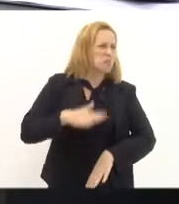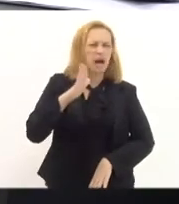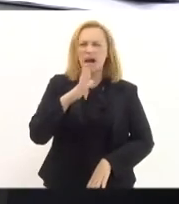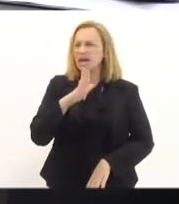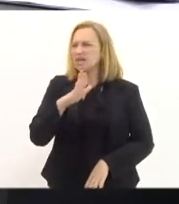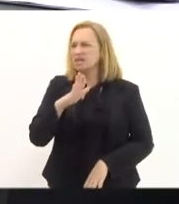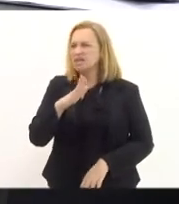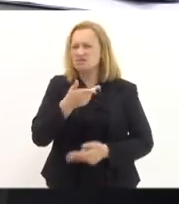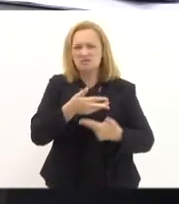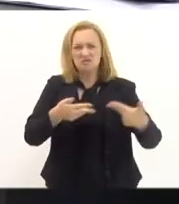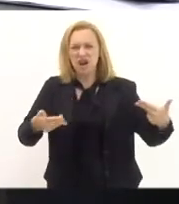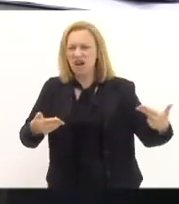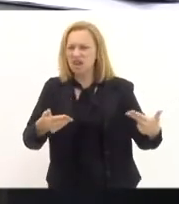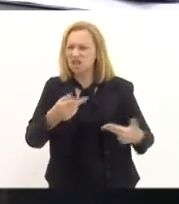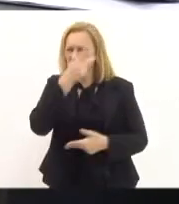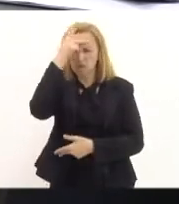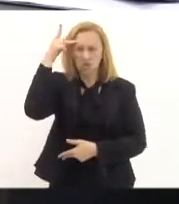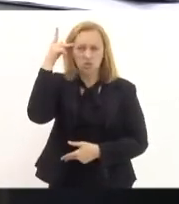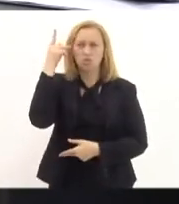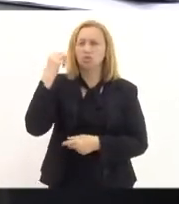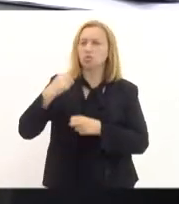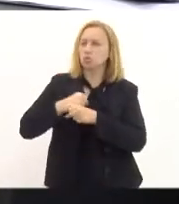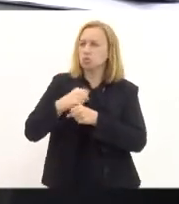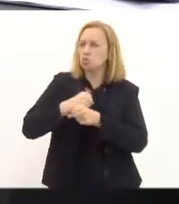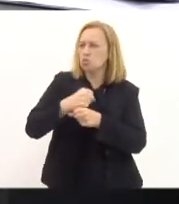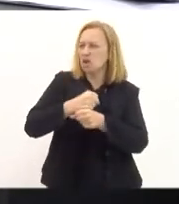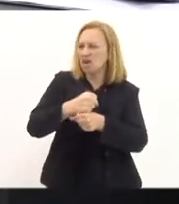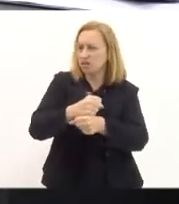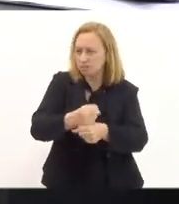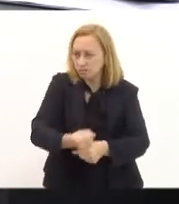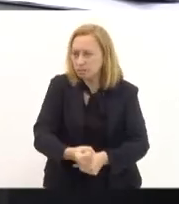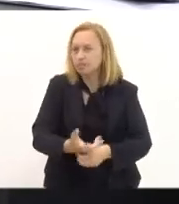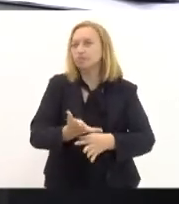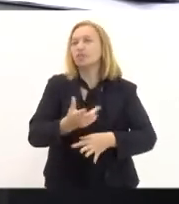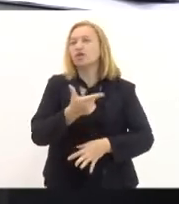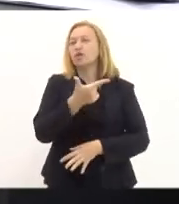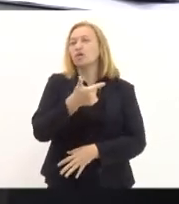milhão de passageiros por dia melhor 260